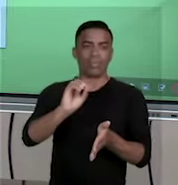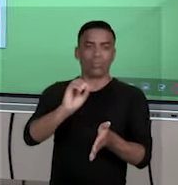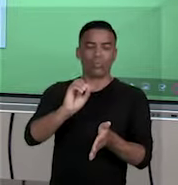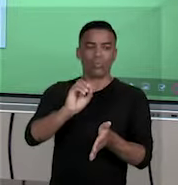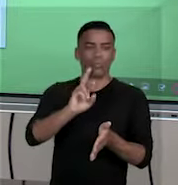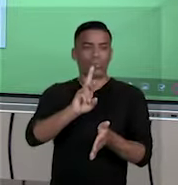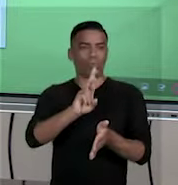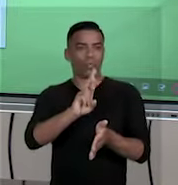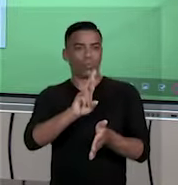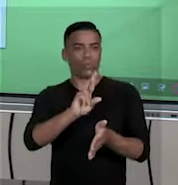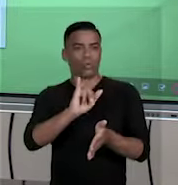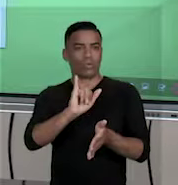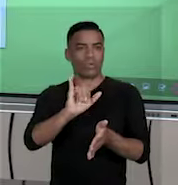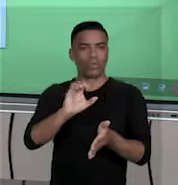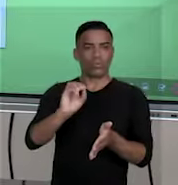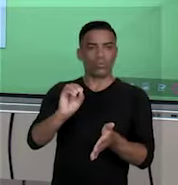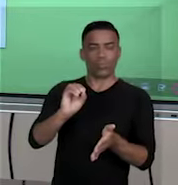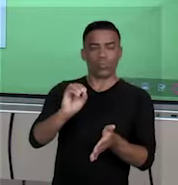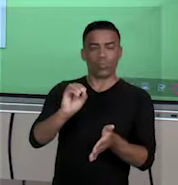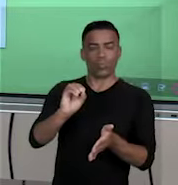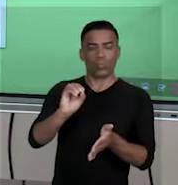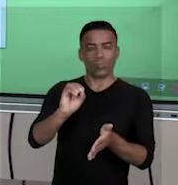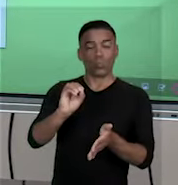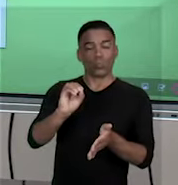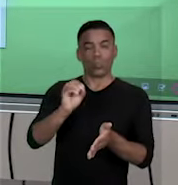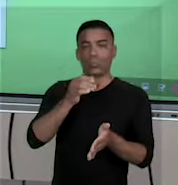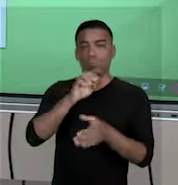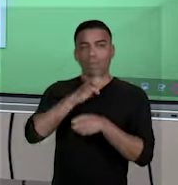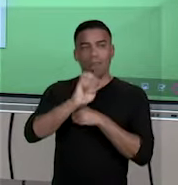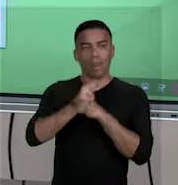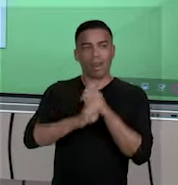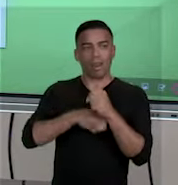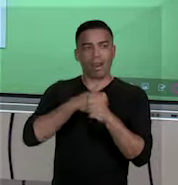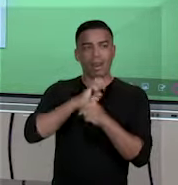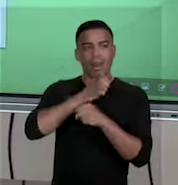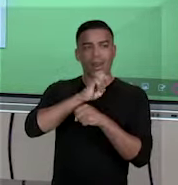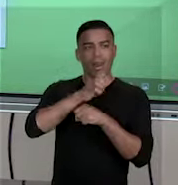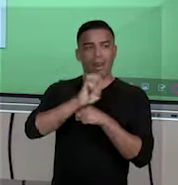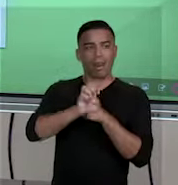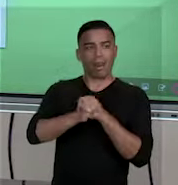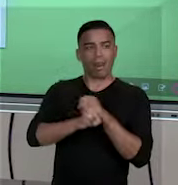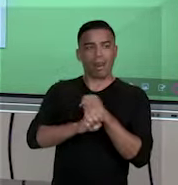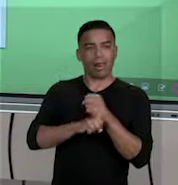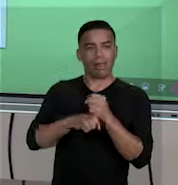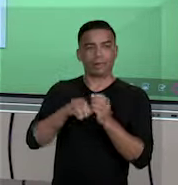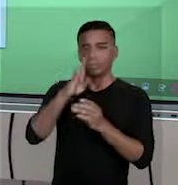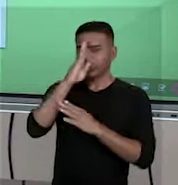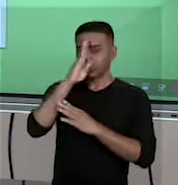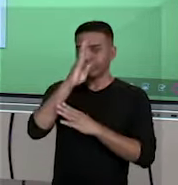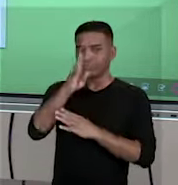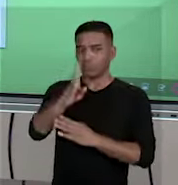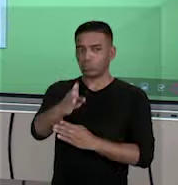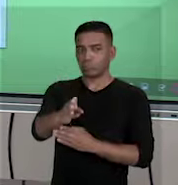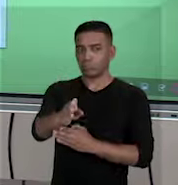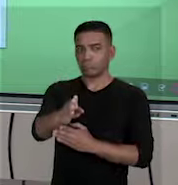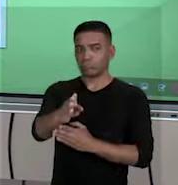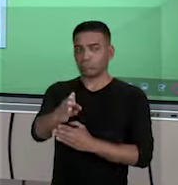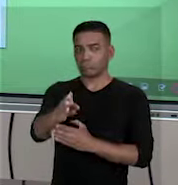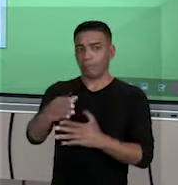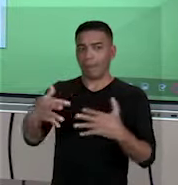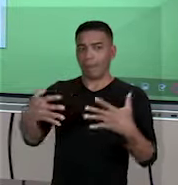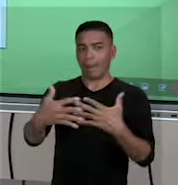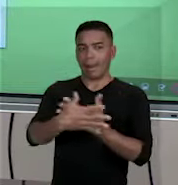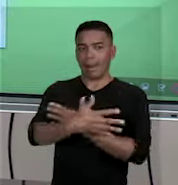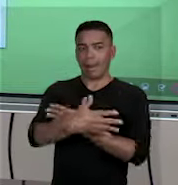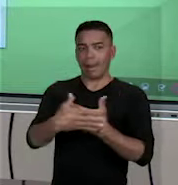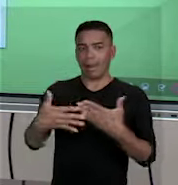os elétrons estão passando aqui, ó, sempre na mesma direção, de um lado para o